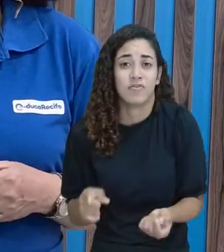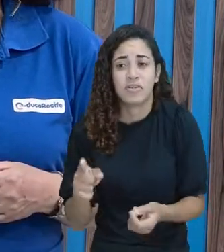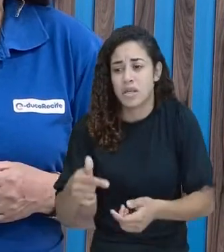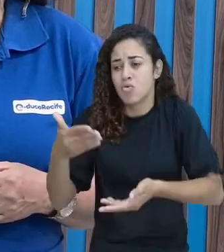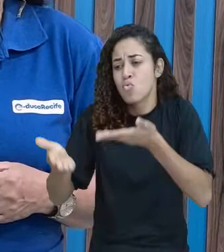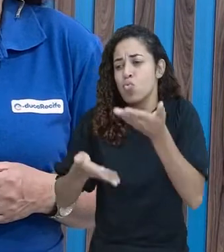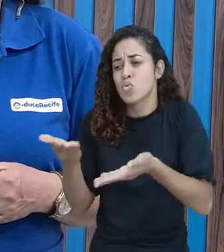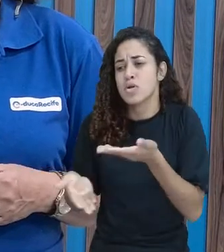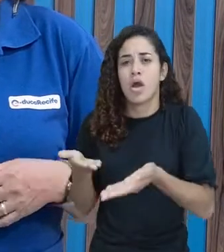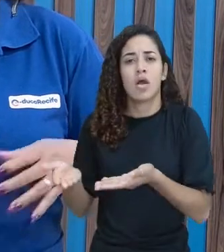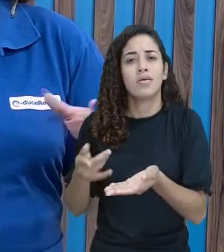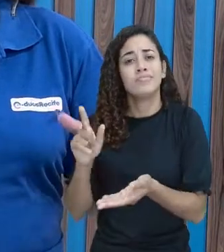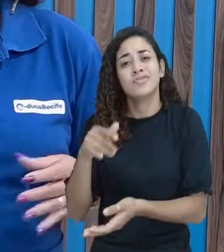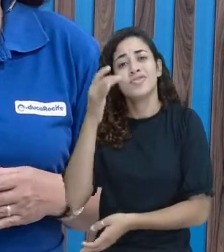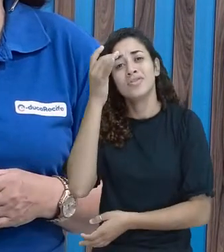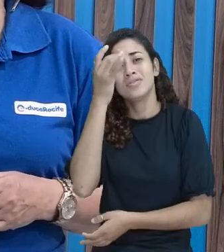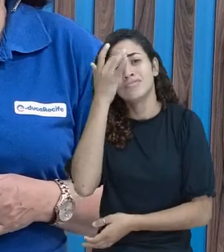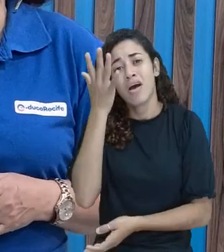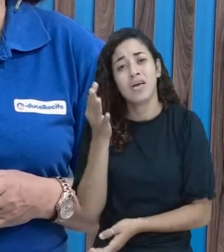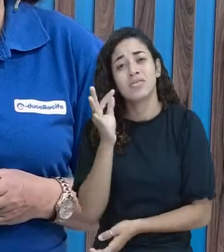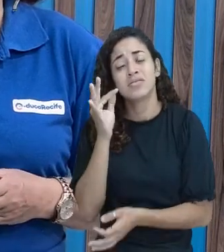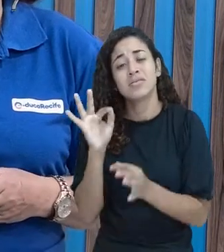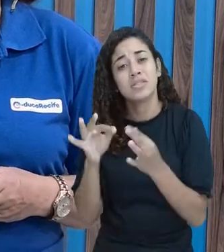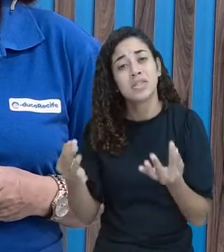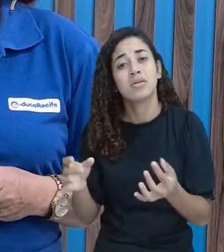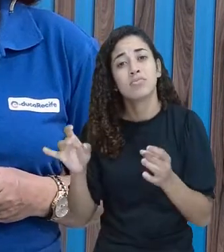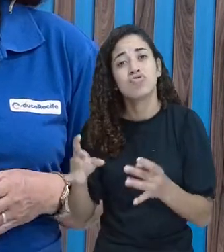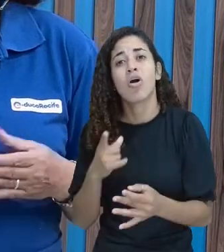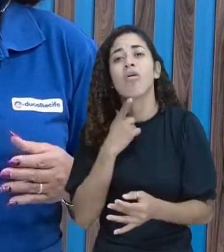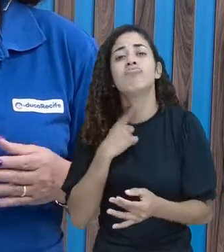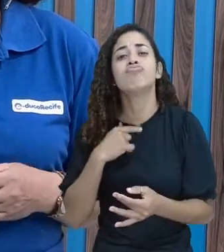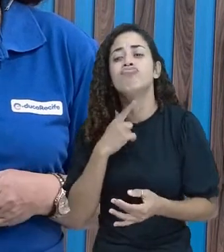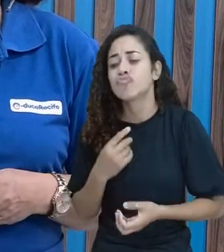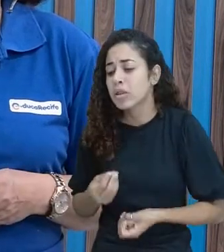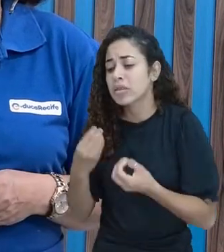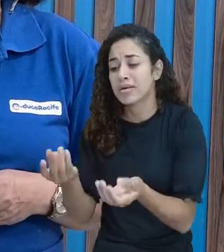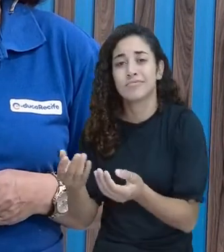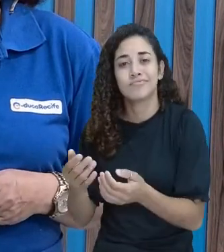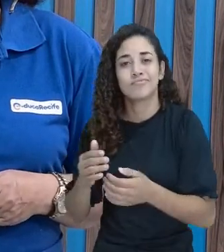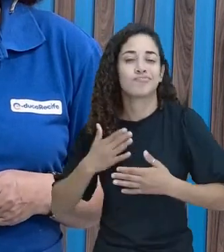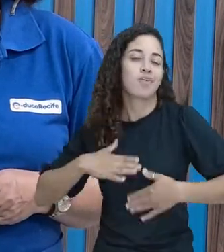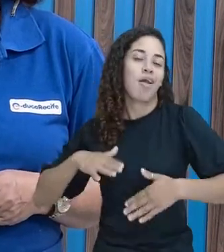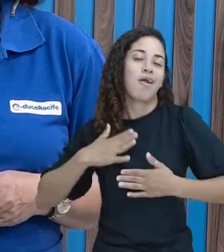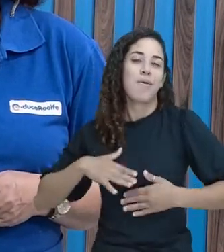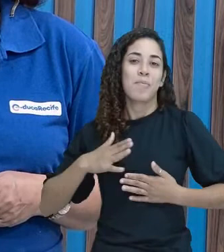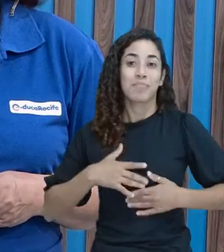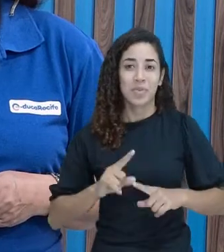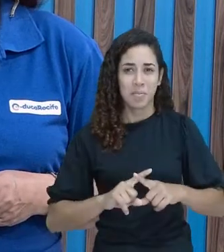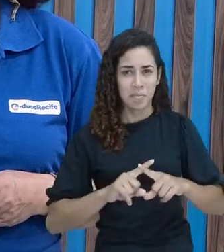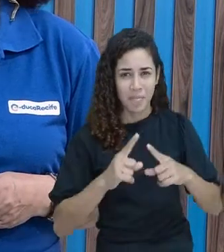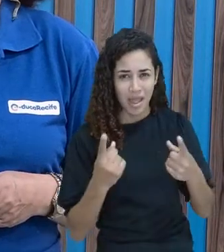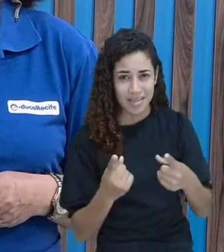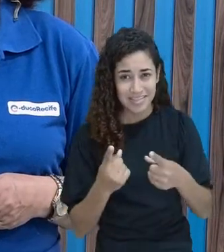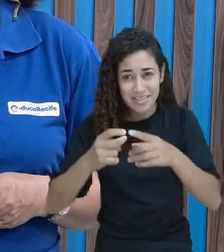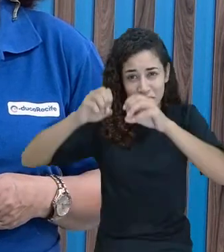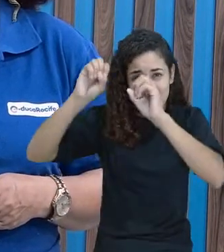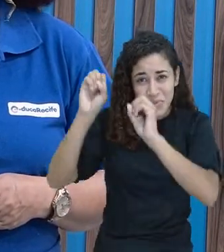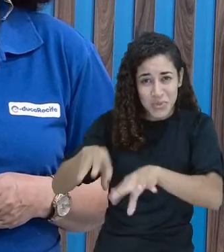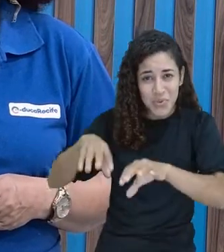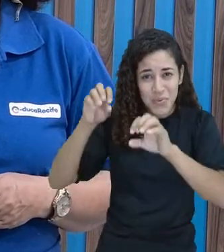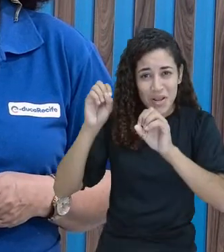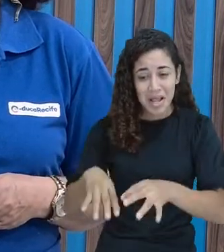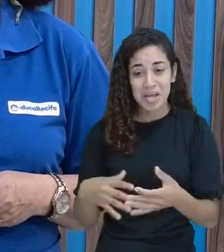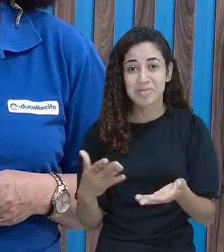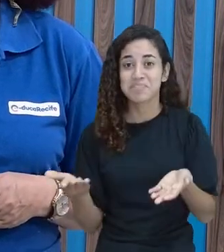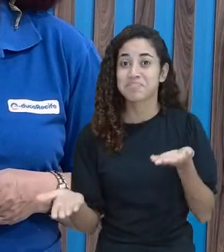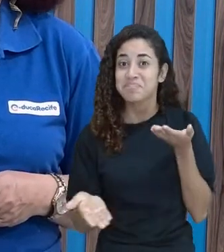é simples. Basta satisfazer as vontades dela, que você cria tranquilo. Agora, e educar? Fica